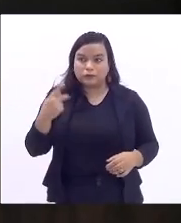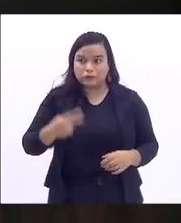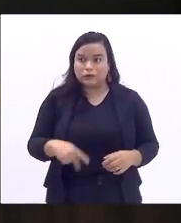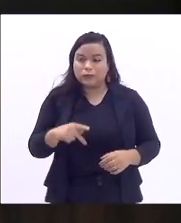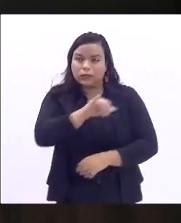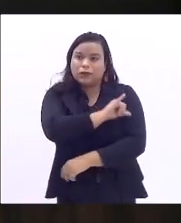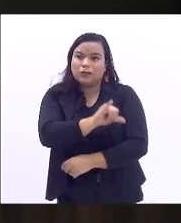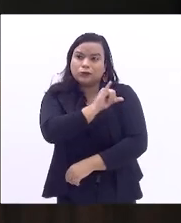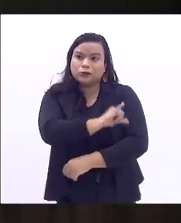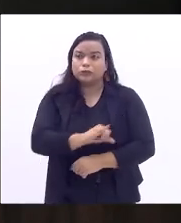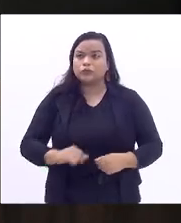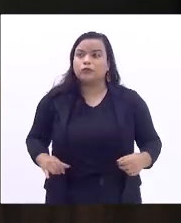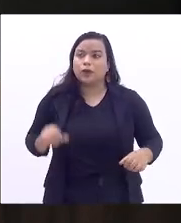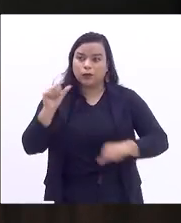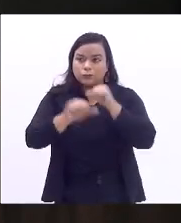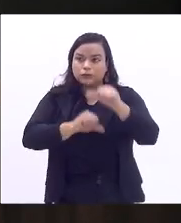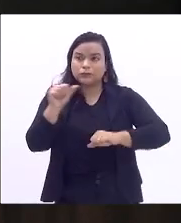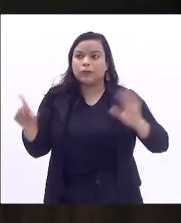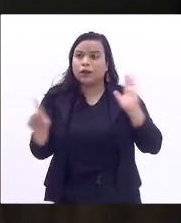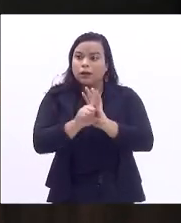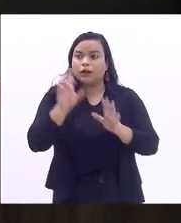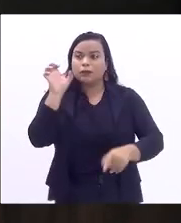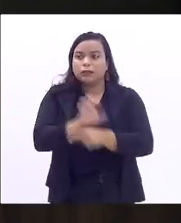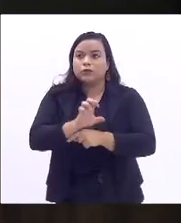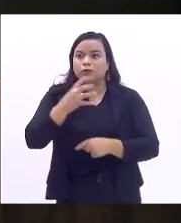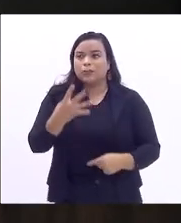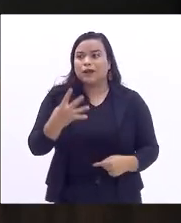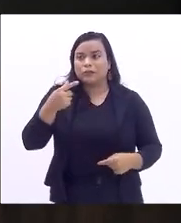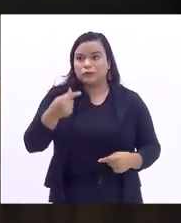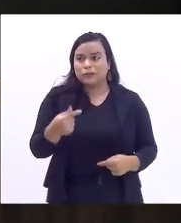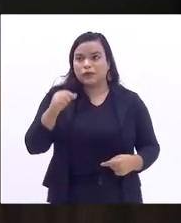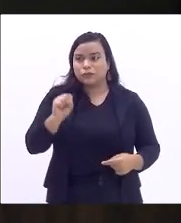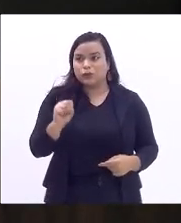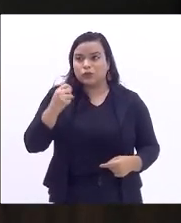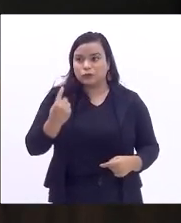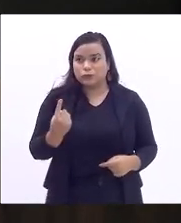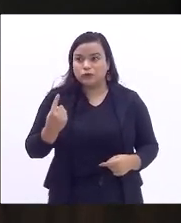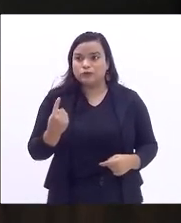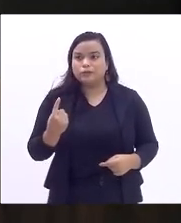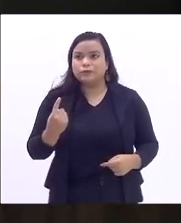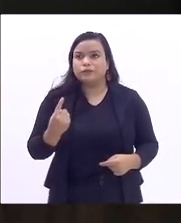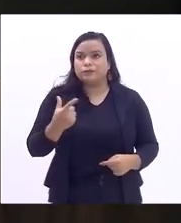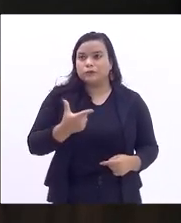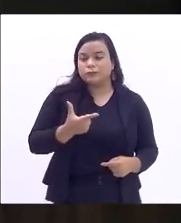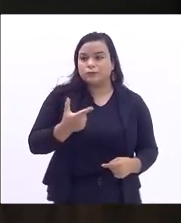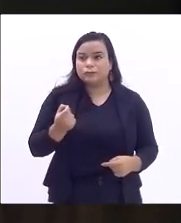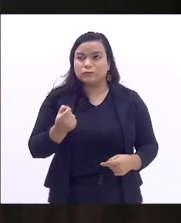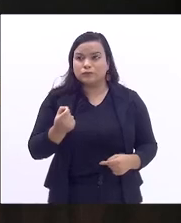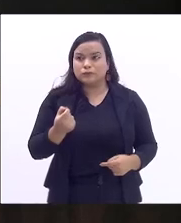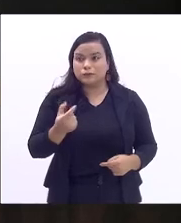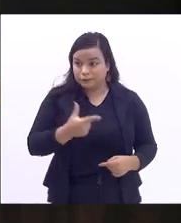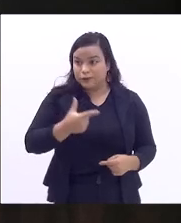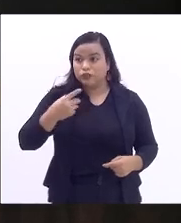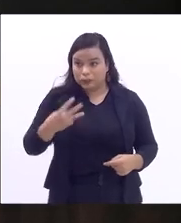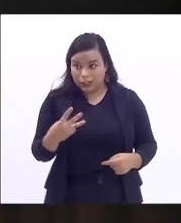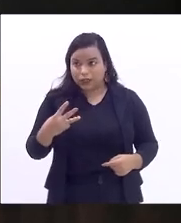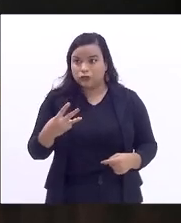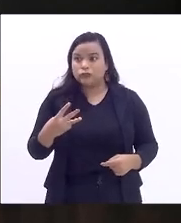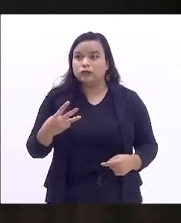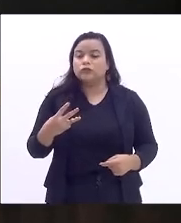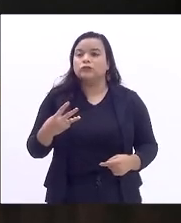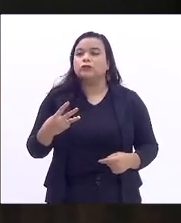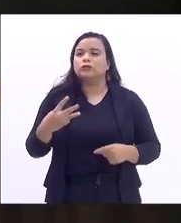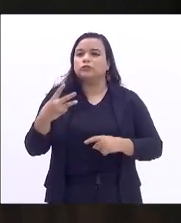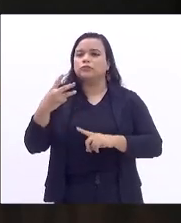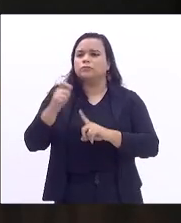Dr Cláudio Castro alteração da lei estadual 4781 de vinte e três de julho de